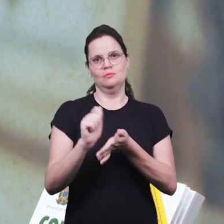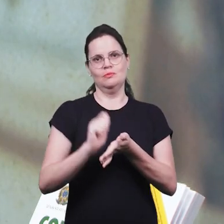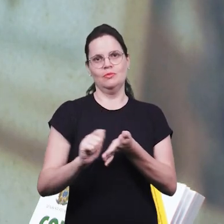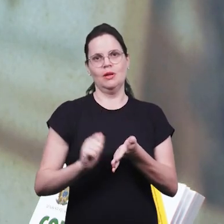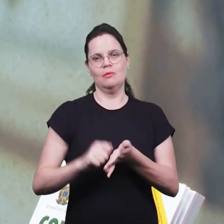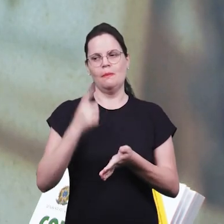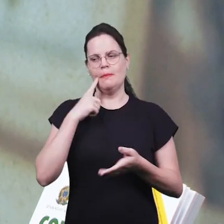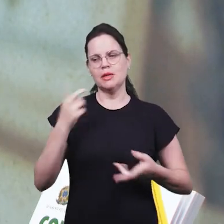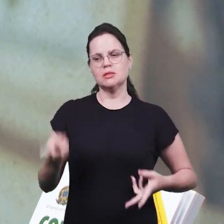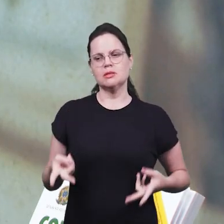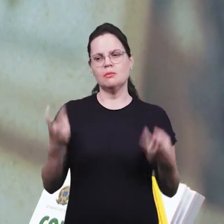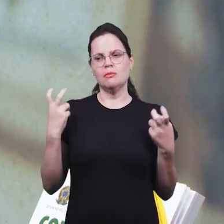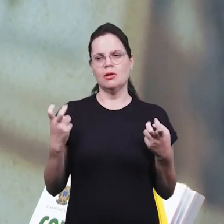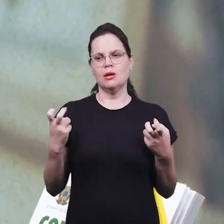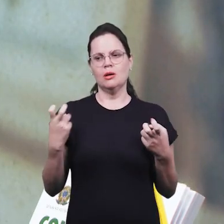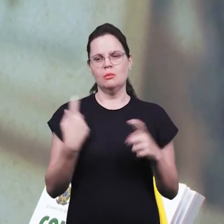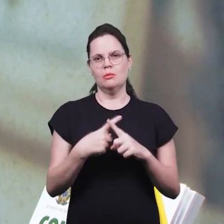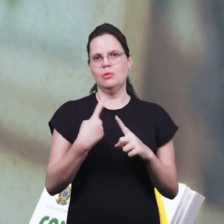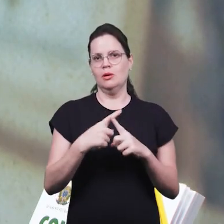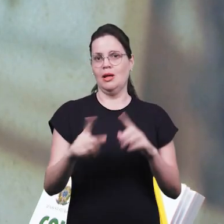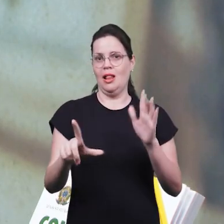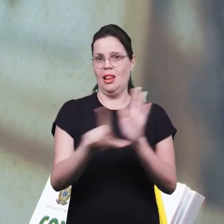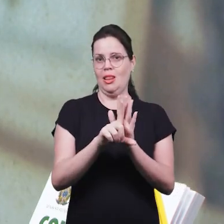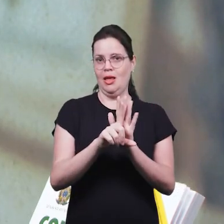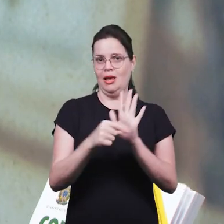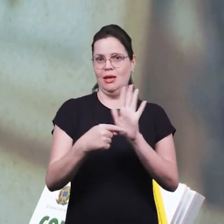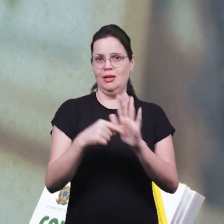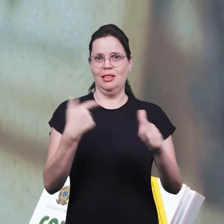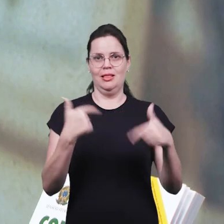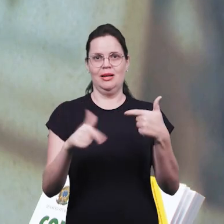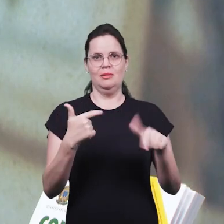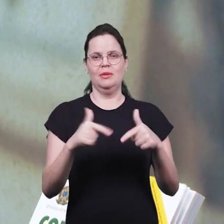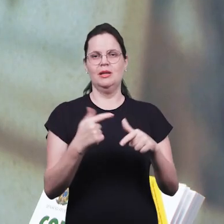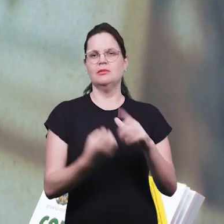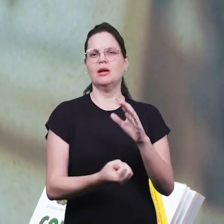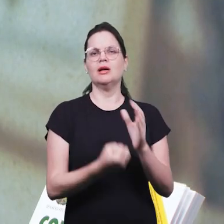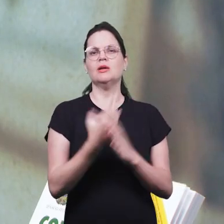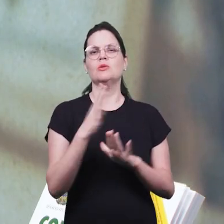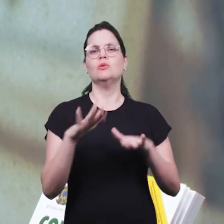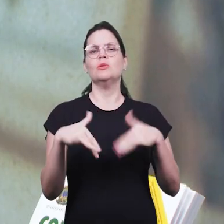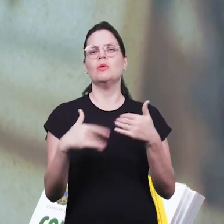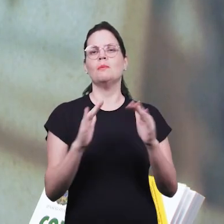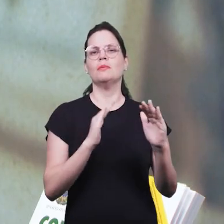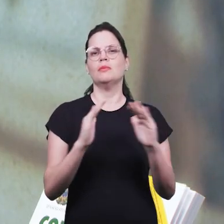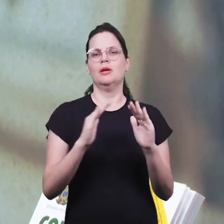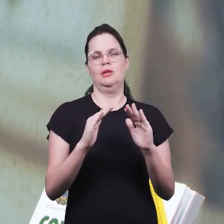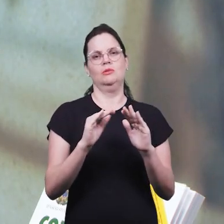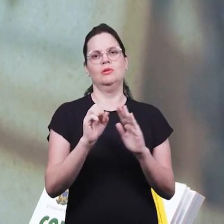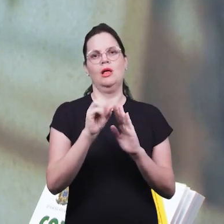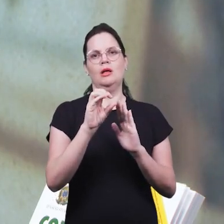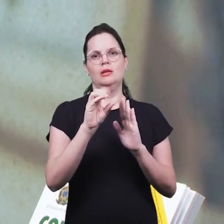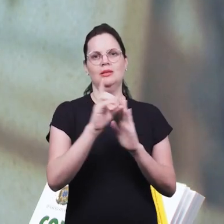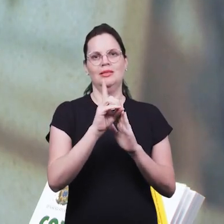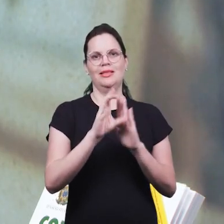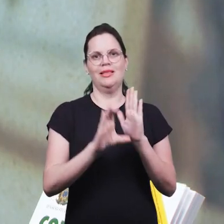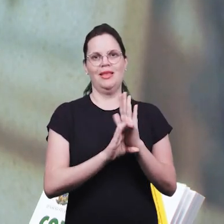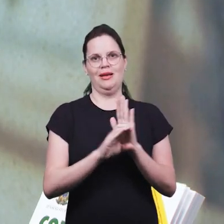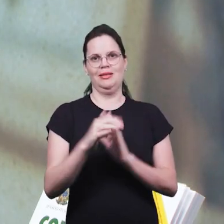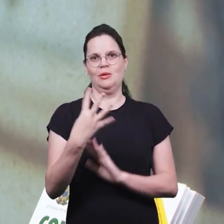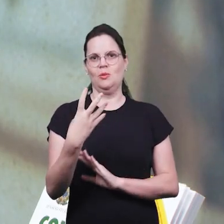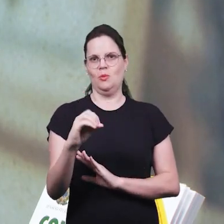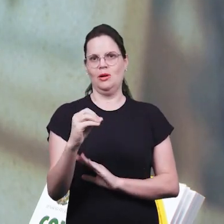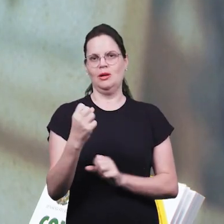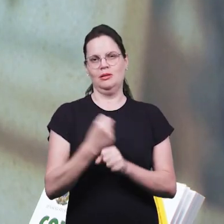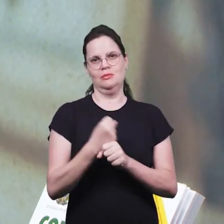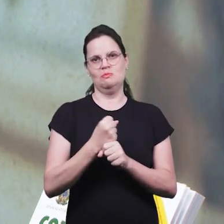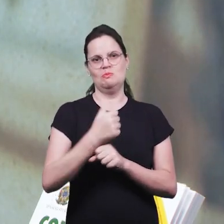mulheres, porque a nossa legislação trabalhista surge na década de 40, onde que já tinha uma luta